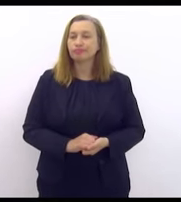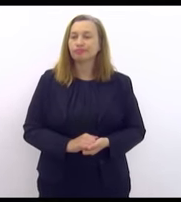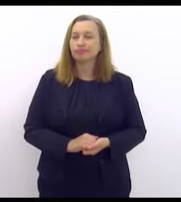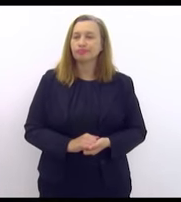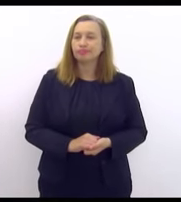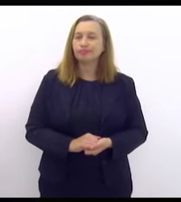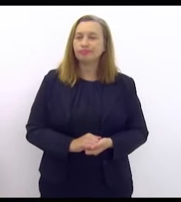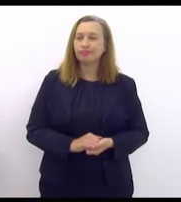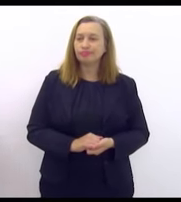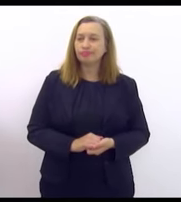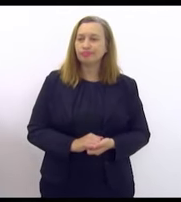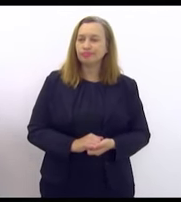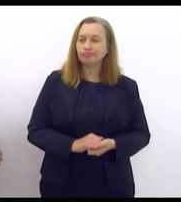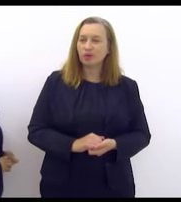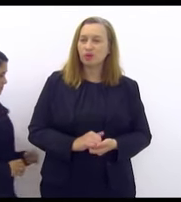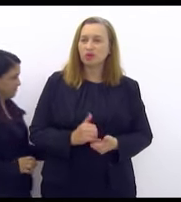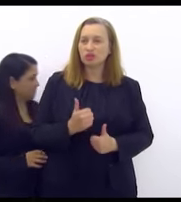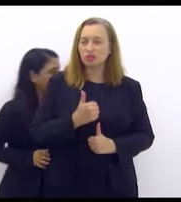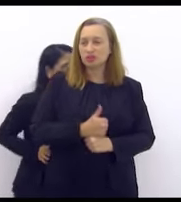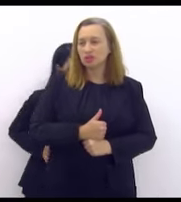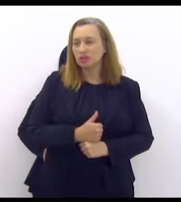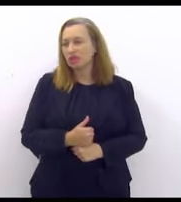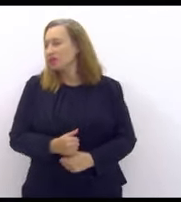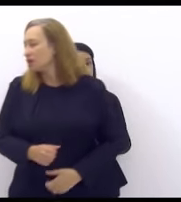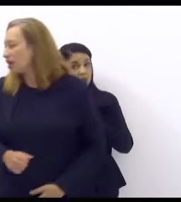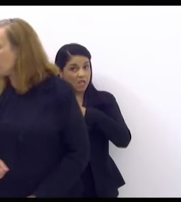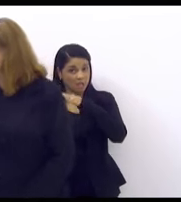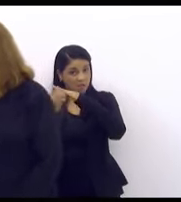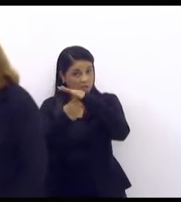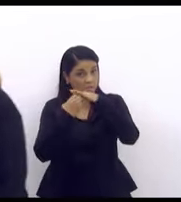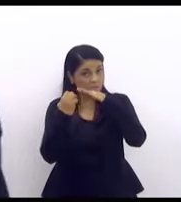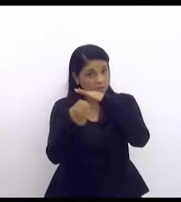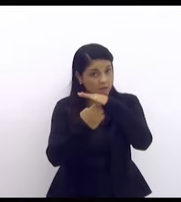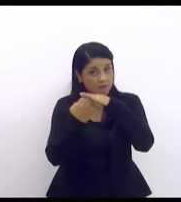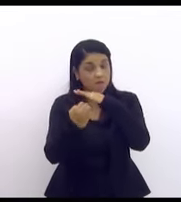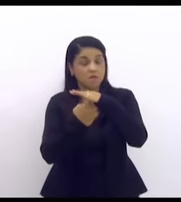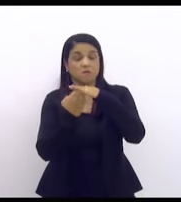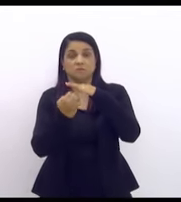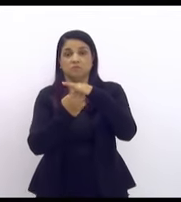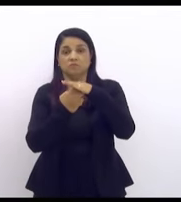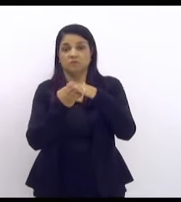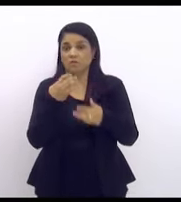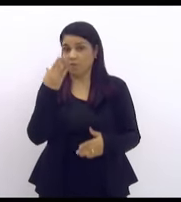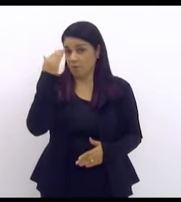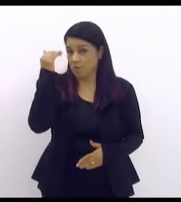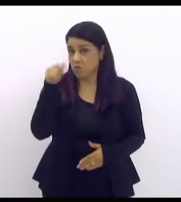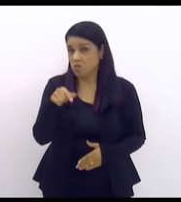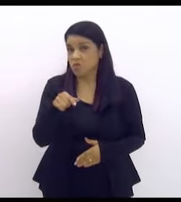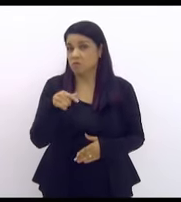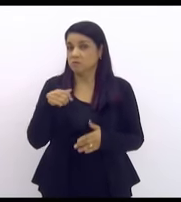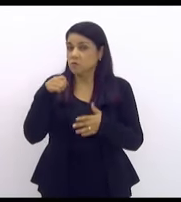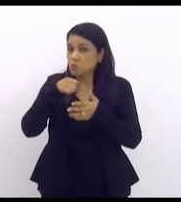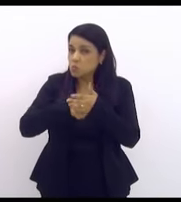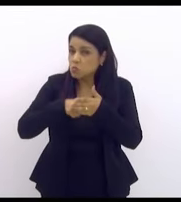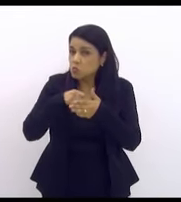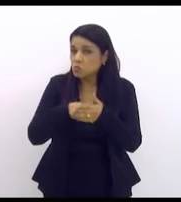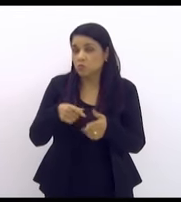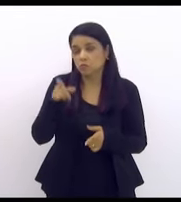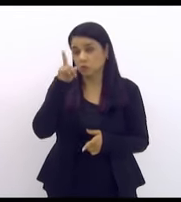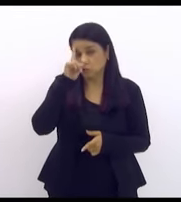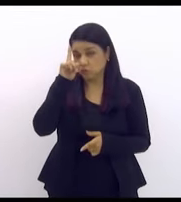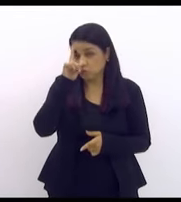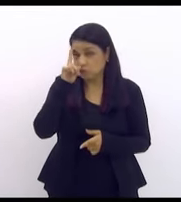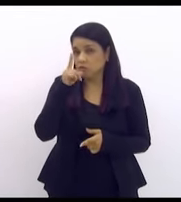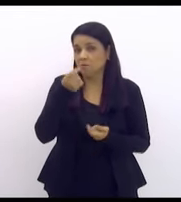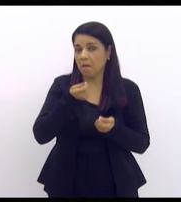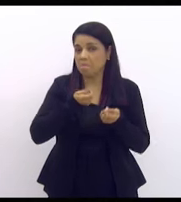falando de pequenas empresas, não. Estamos falando de grandes empresários, de grandes empresas, que lutam dia a dia para manter o seu negócio. Né?